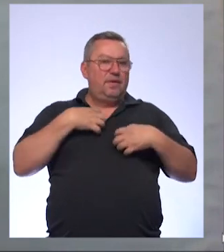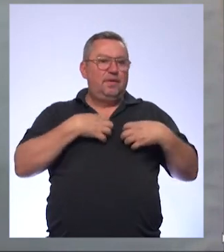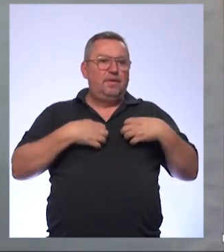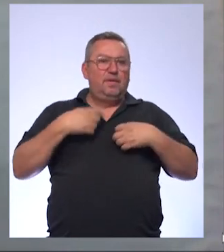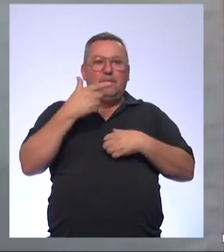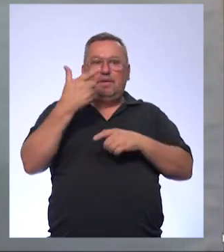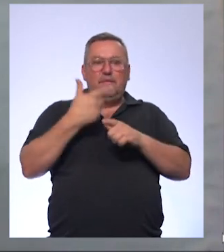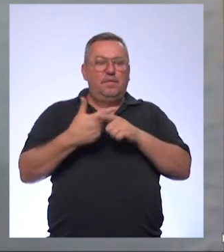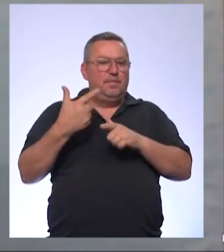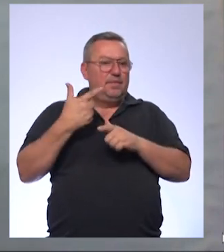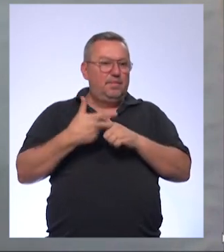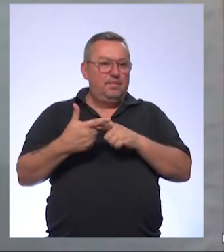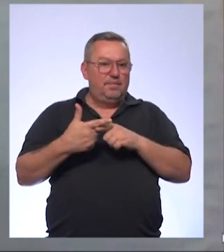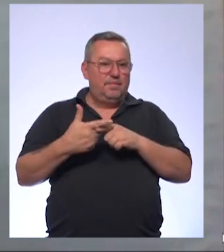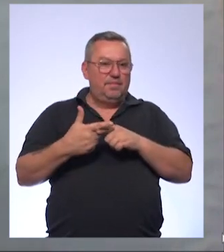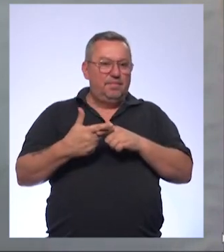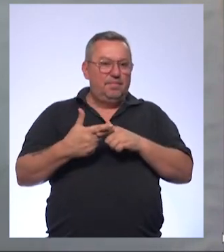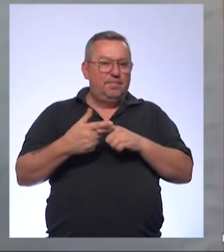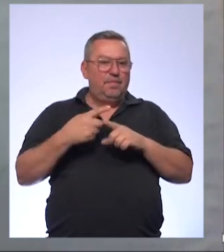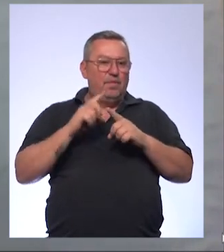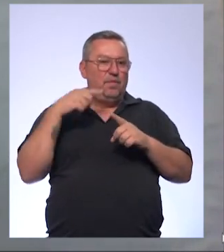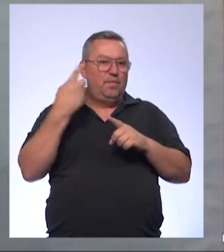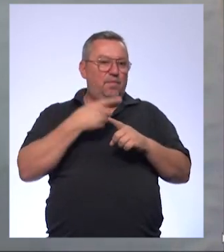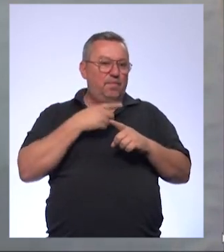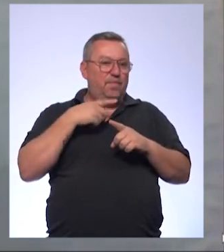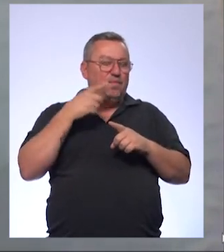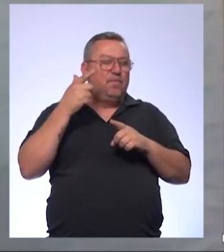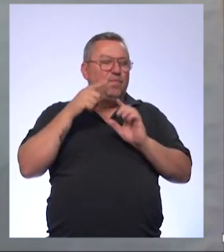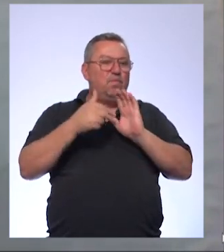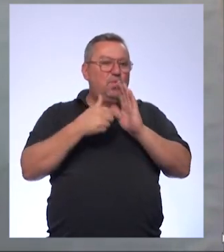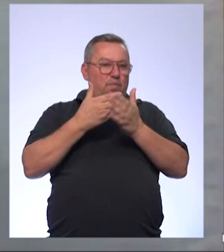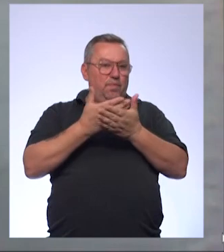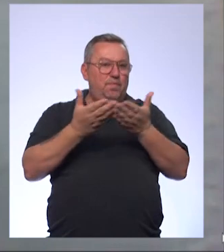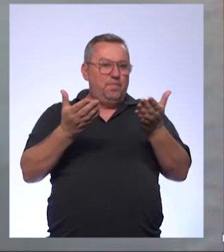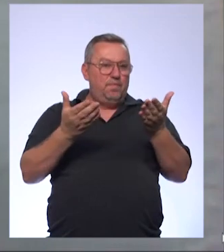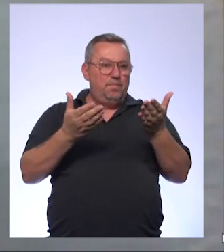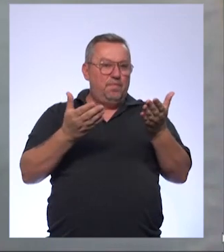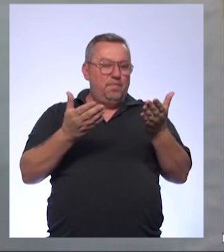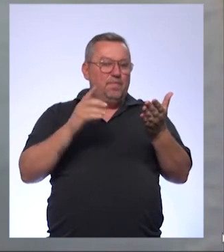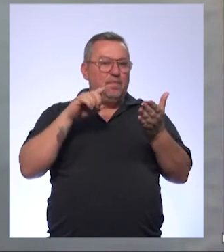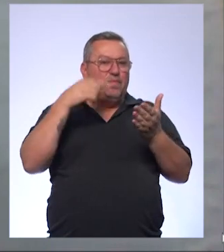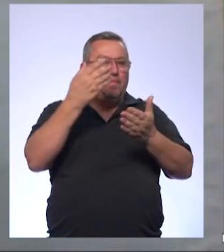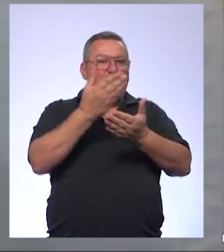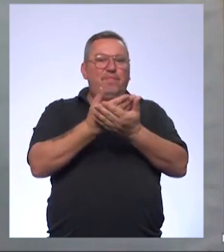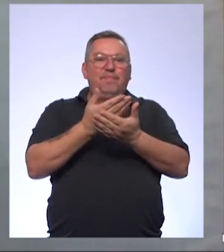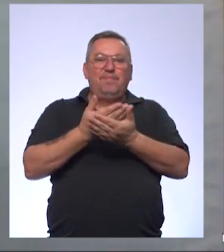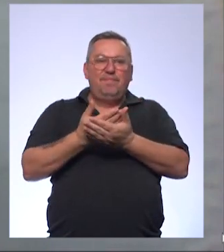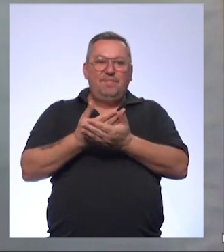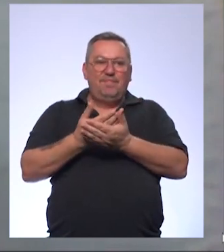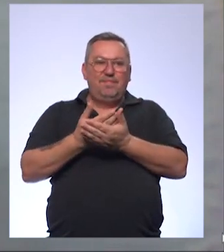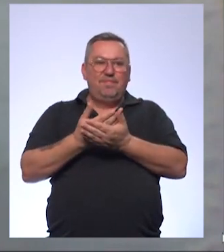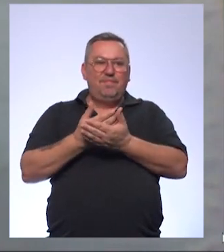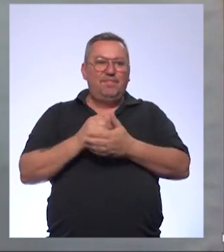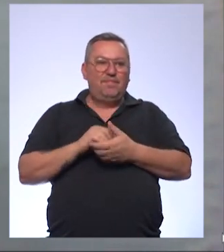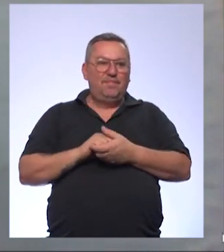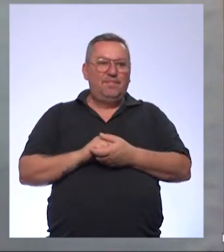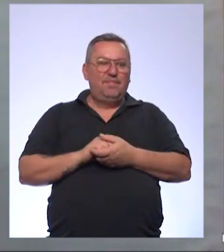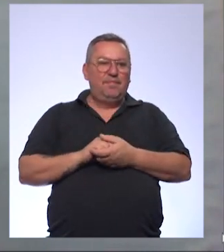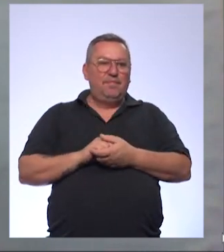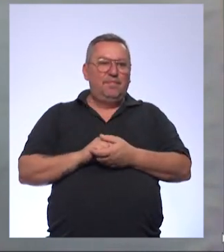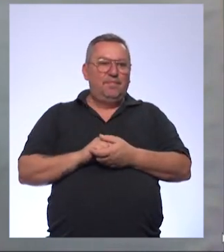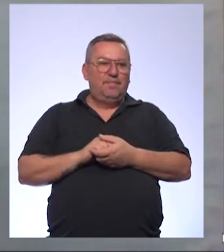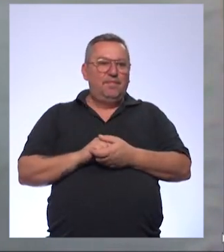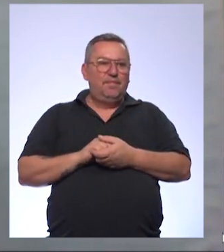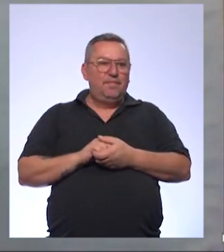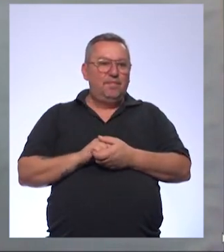não tem problema porque nós vamos mostrar o vídeo de vocês na próxima aula. Deixa eu ver aqui se eu